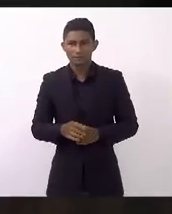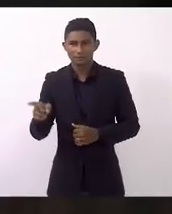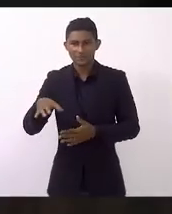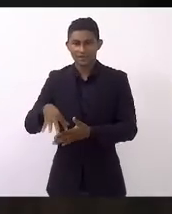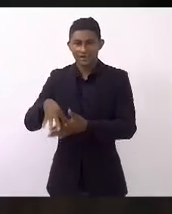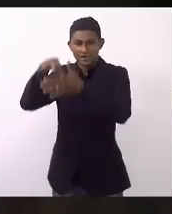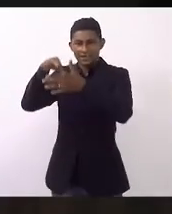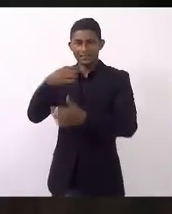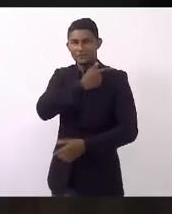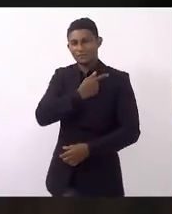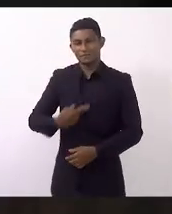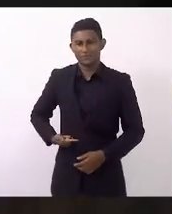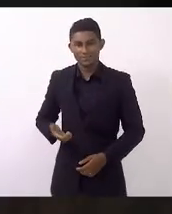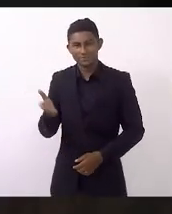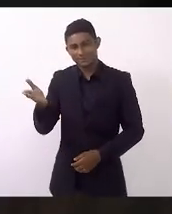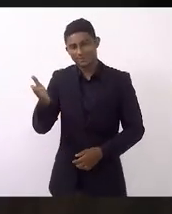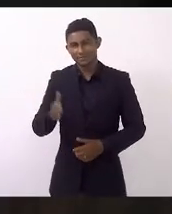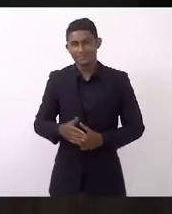governo,